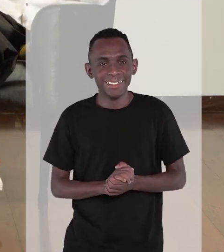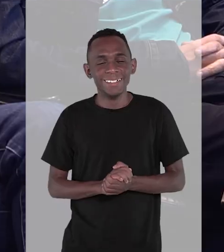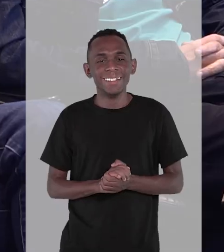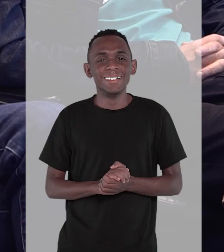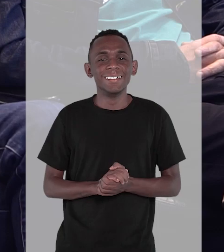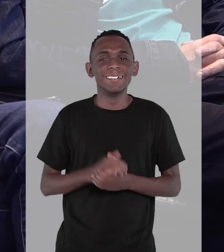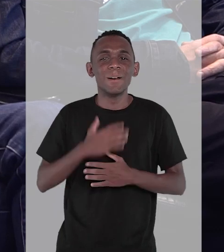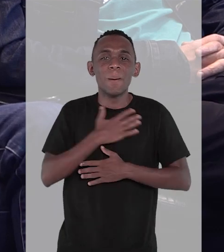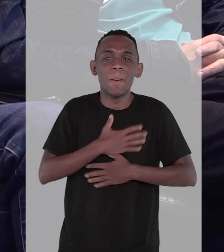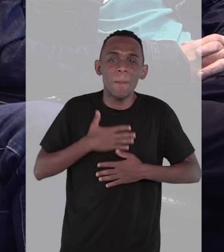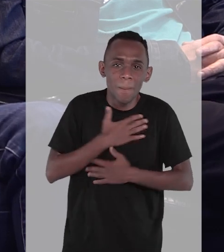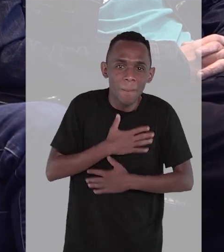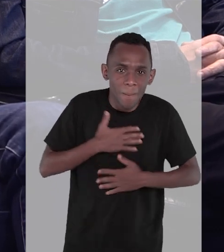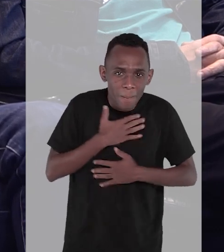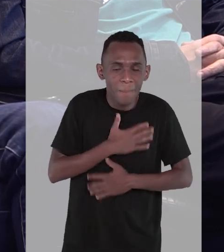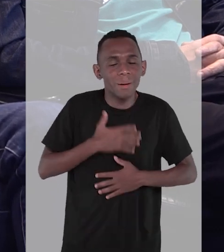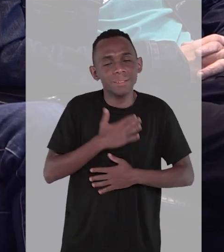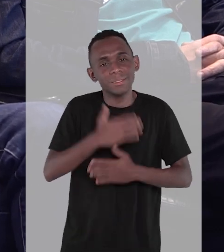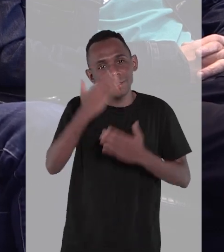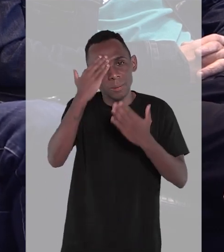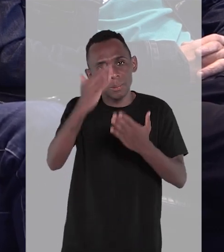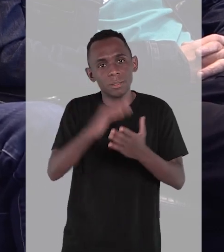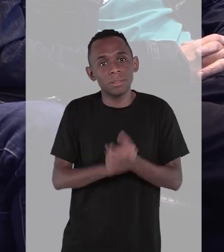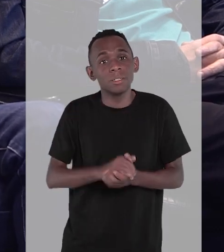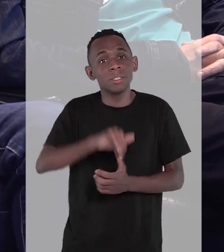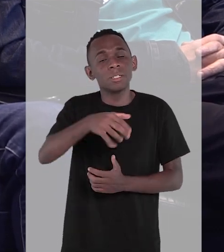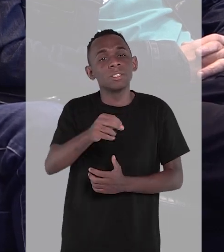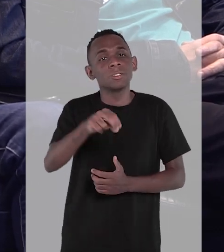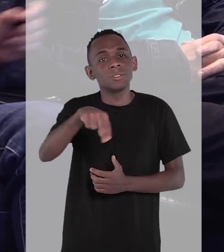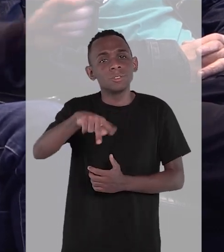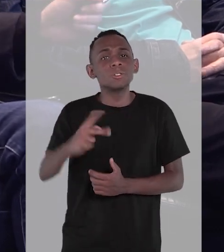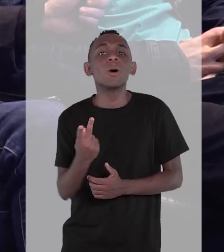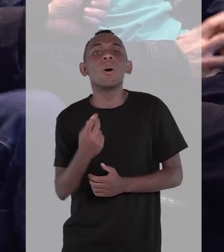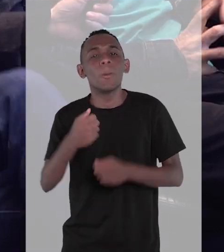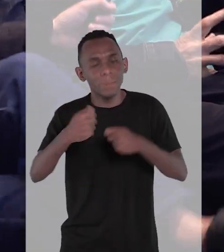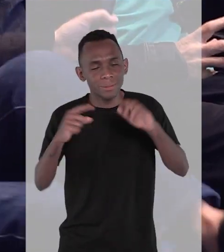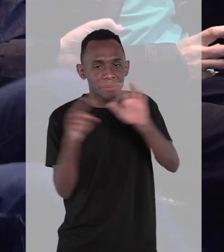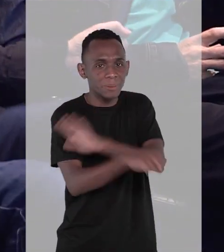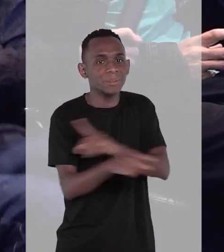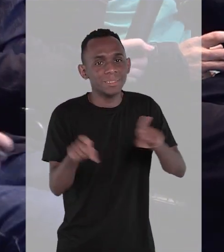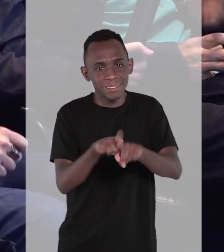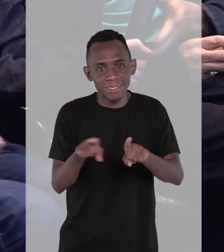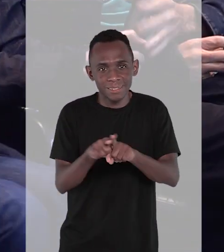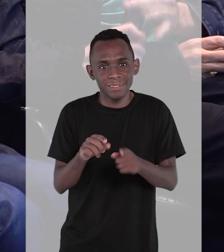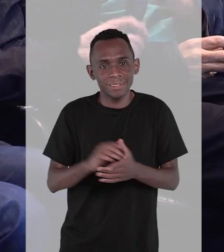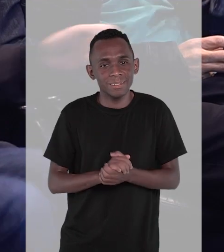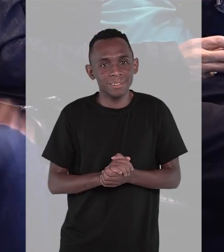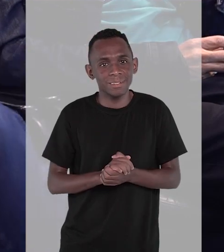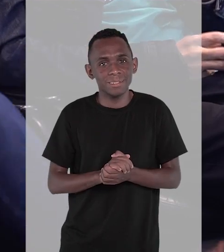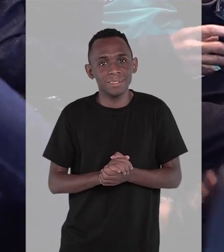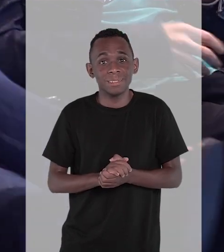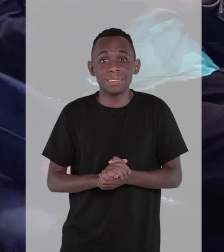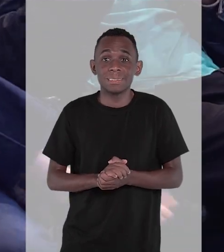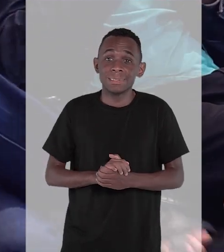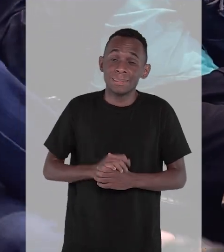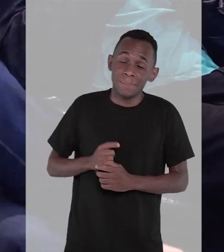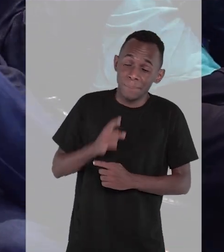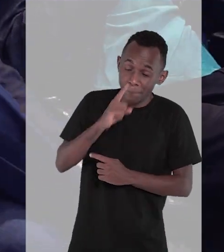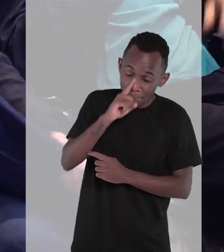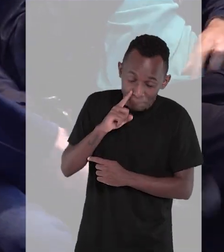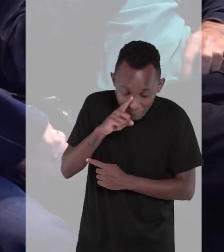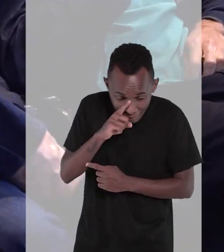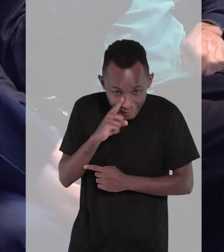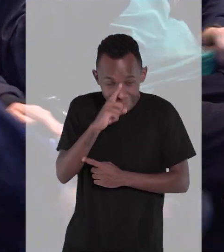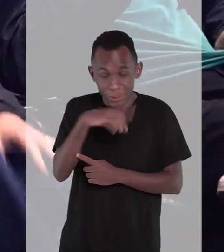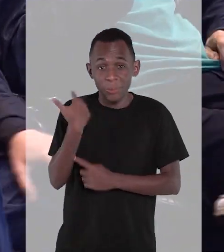Só isso. Que alegria tê-la aqui. Prazer estar aqui com vocês. Obrigado. Agora passa pro John, que o John também vai ter que fazer. Ai, John. Grave